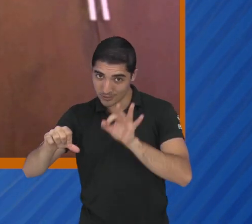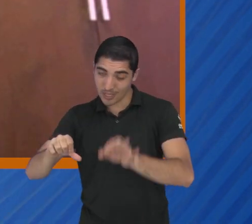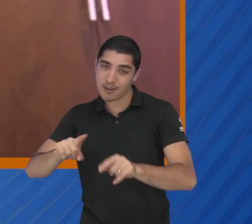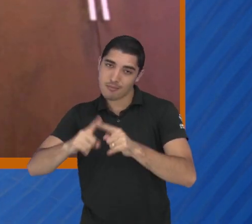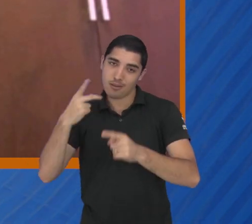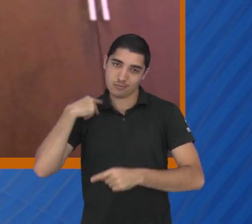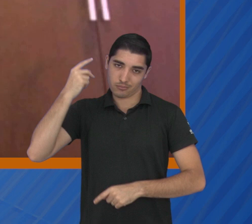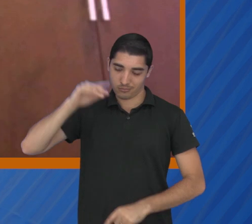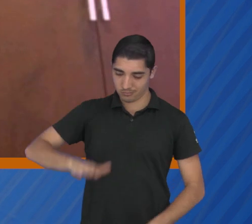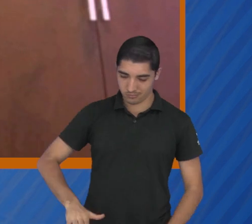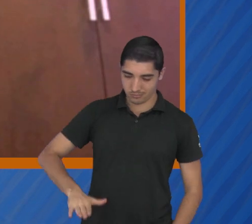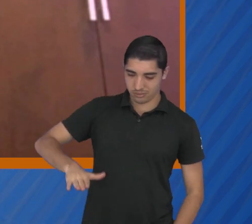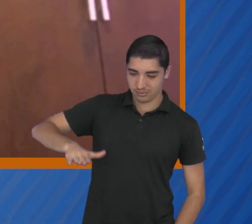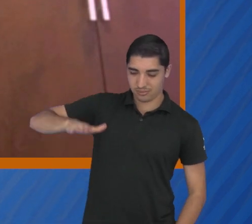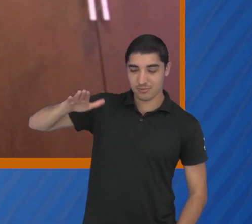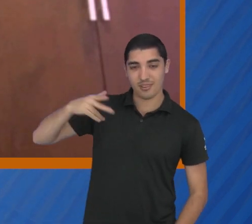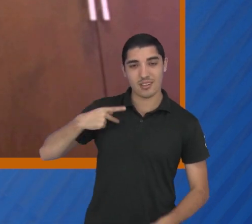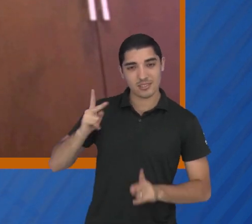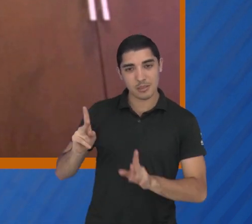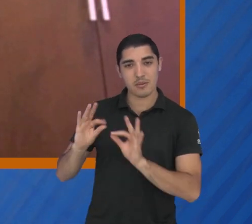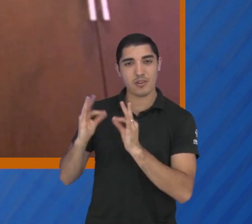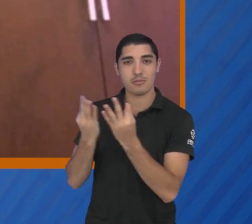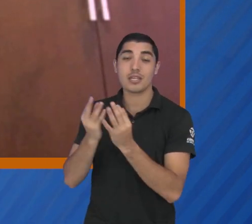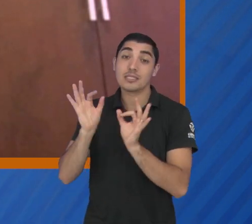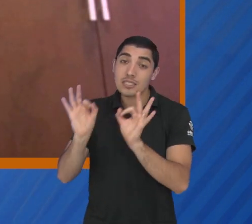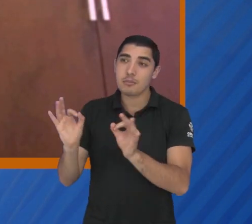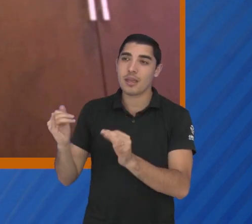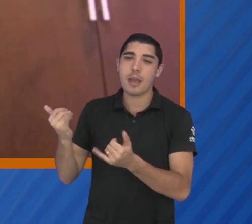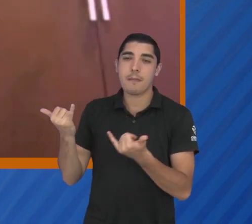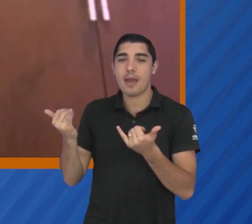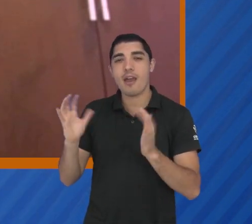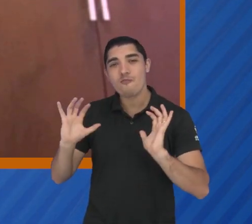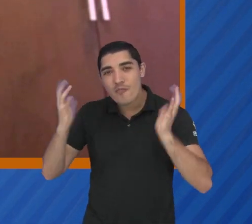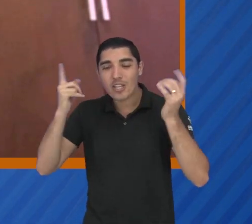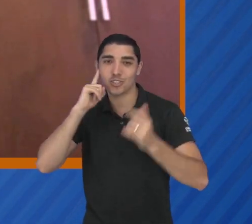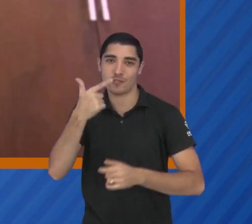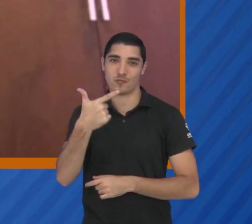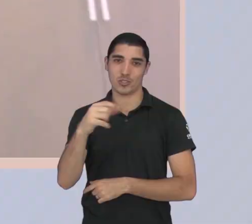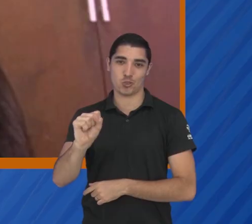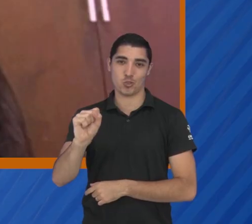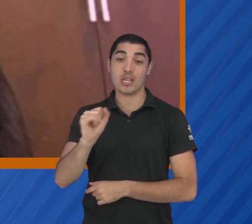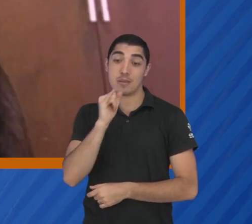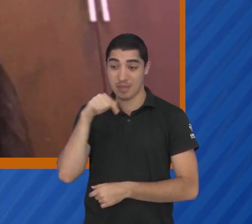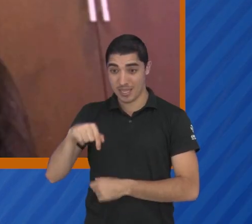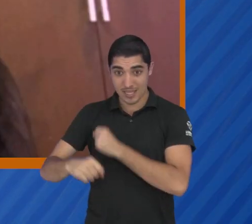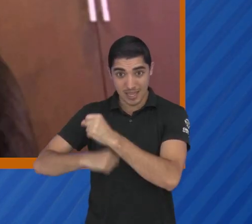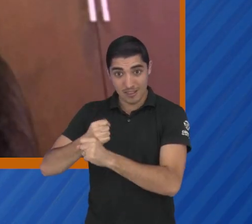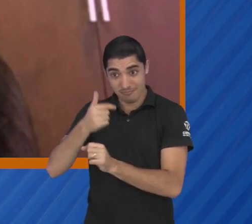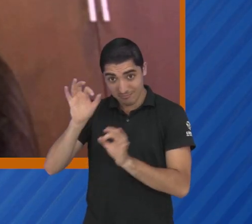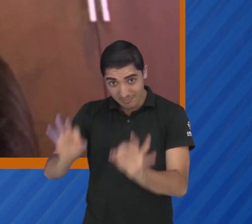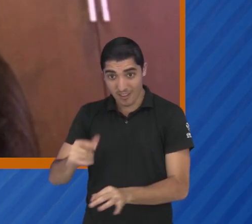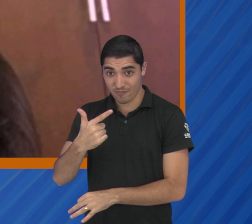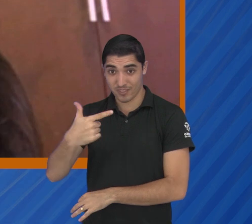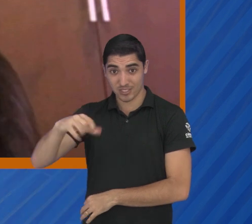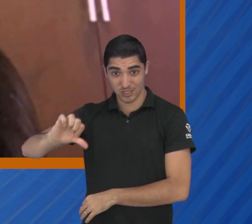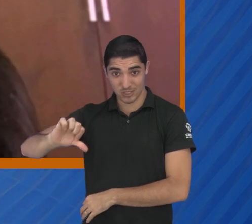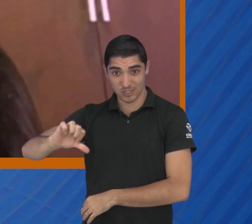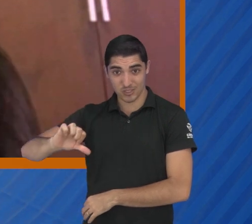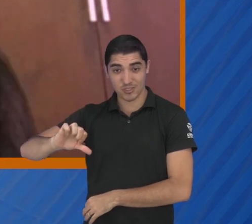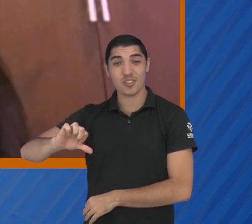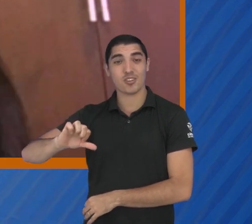né? Mas desde criança, aqui em casa, a gente comemora no dia 28. Igual, esse ano tem